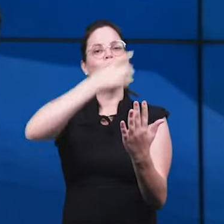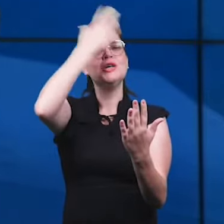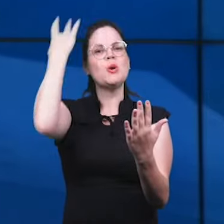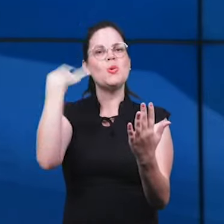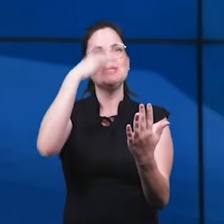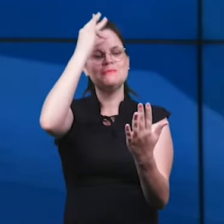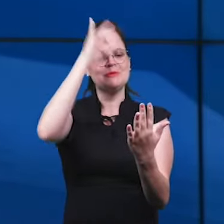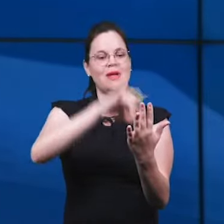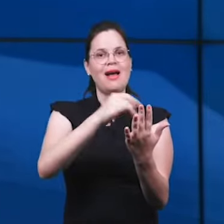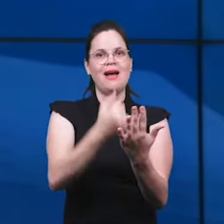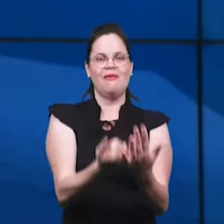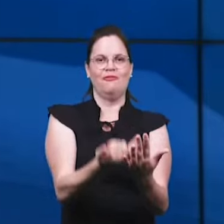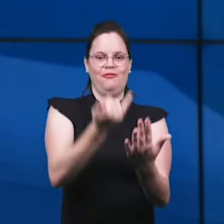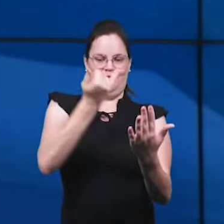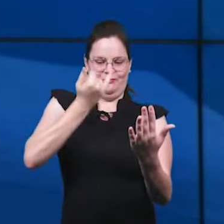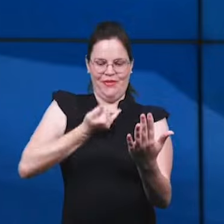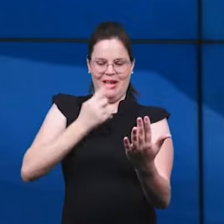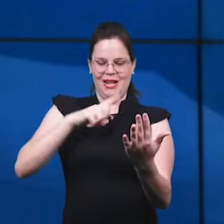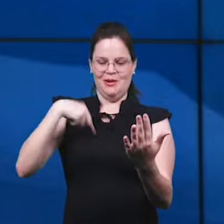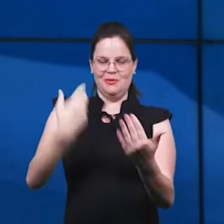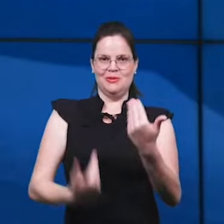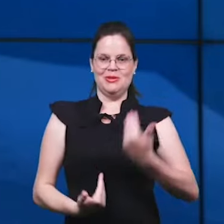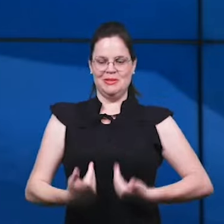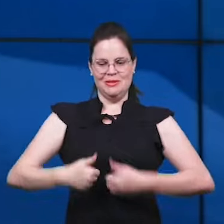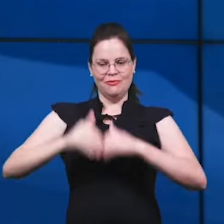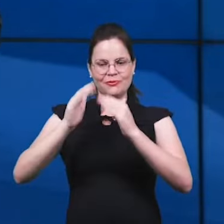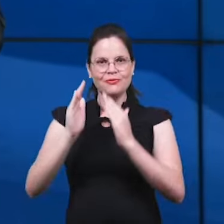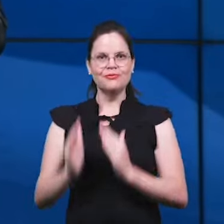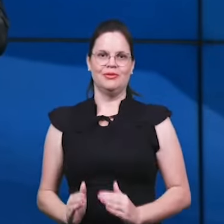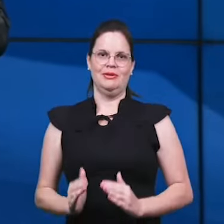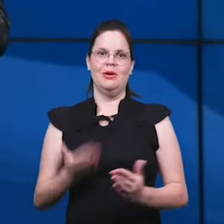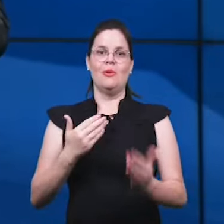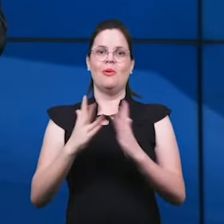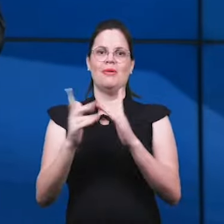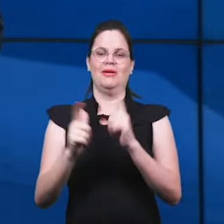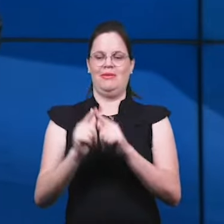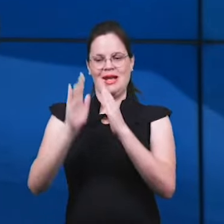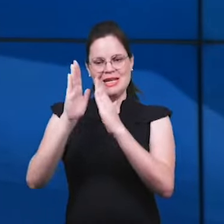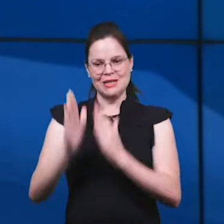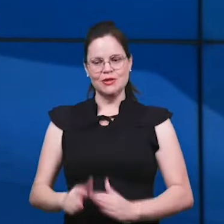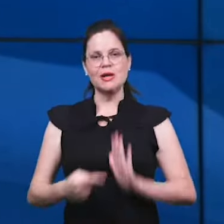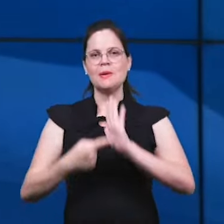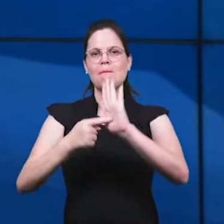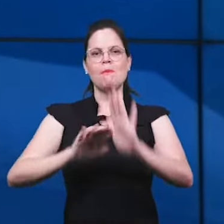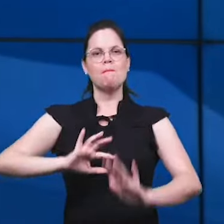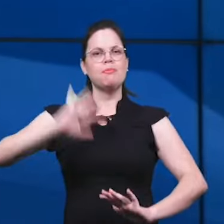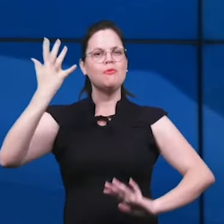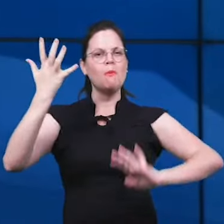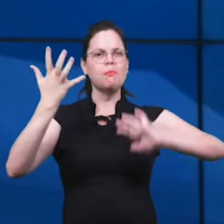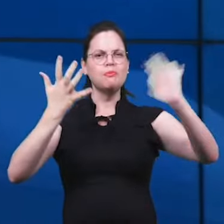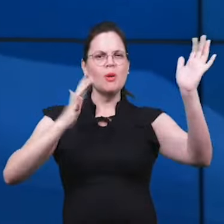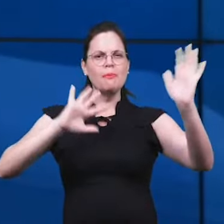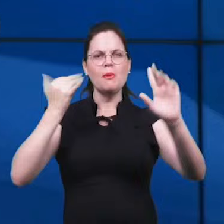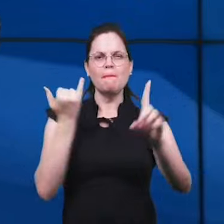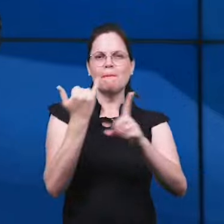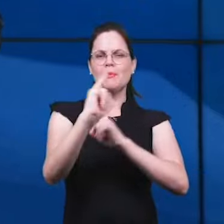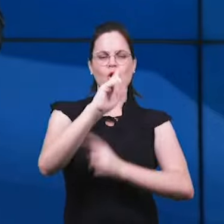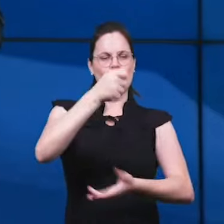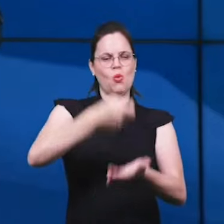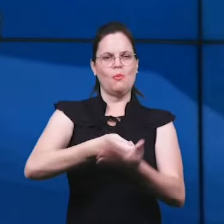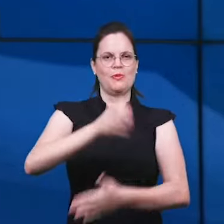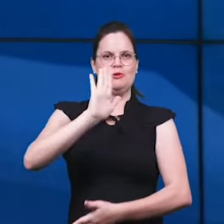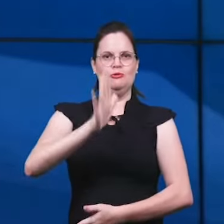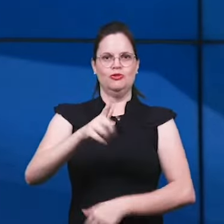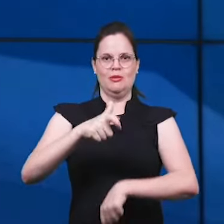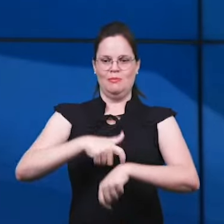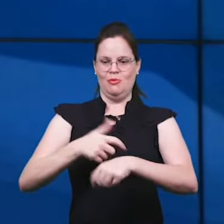Santo que repercute no meio da igreja fiel, e isso em relação aos marcadores proféticos que se cumprem em nossos dias